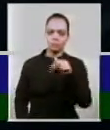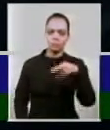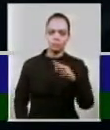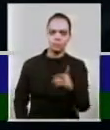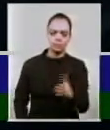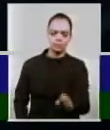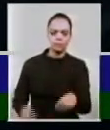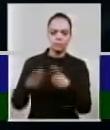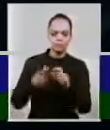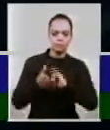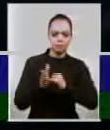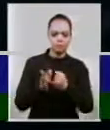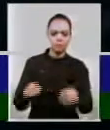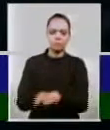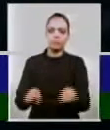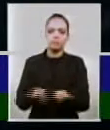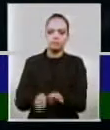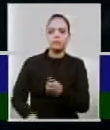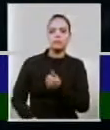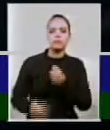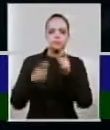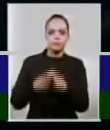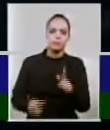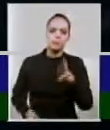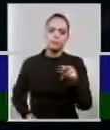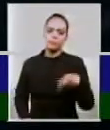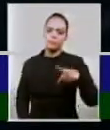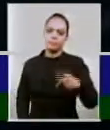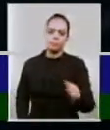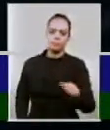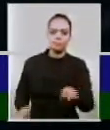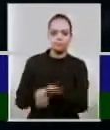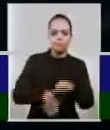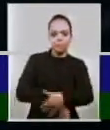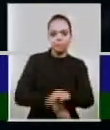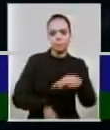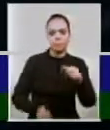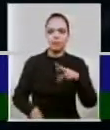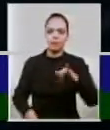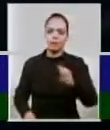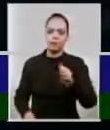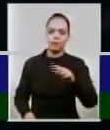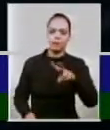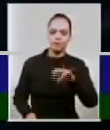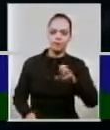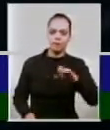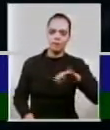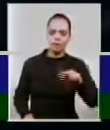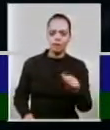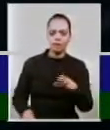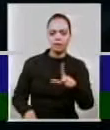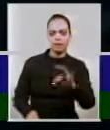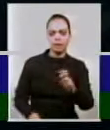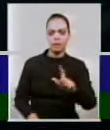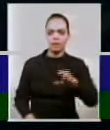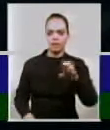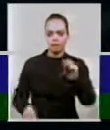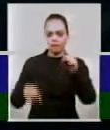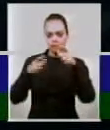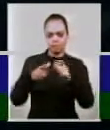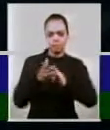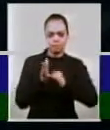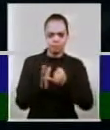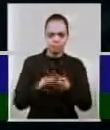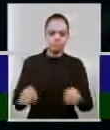Angelino Favato, número 1033, bairro Granada, na rua Maria Vieira Teles, esquina com a rua Sueli Lopes da Silva, bairro São